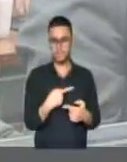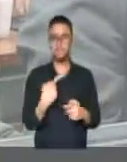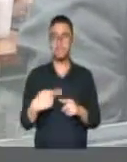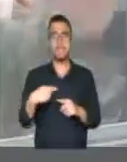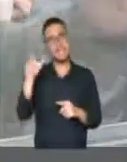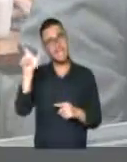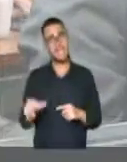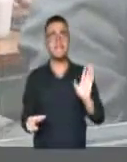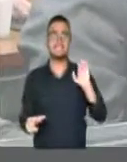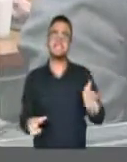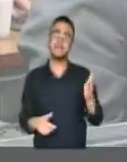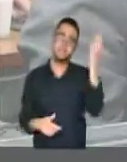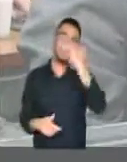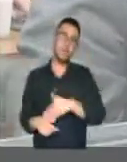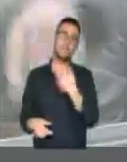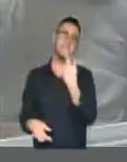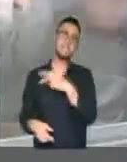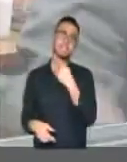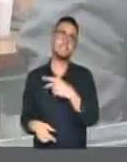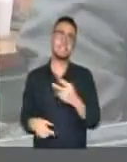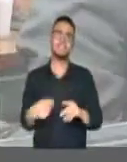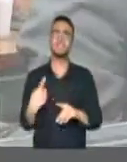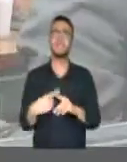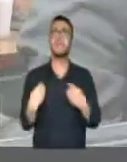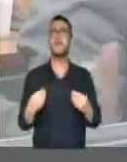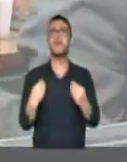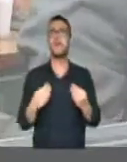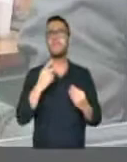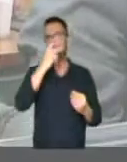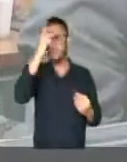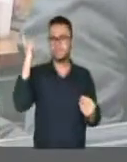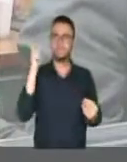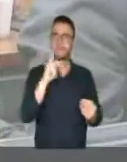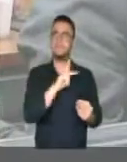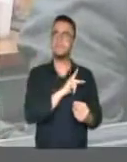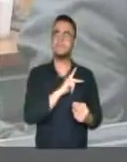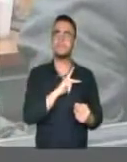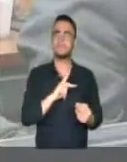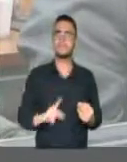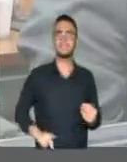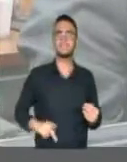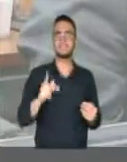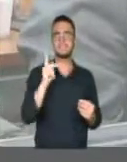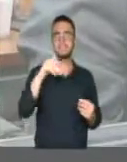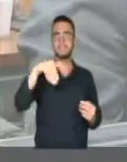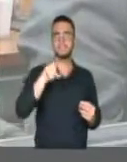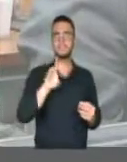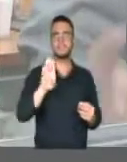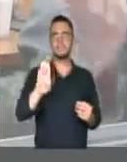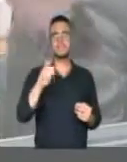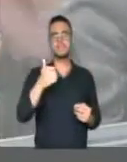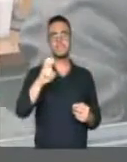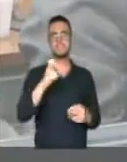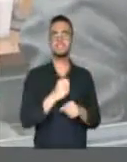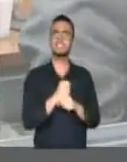mesmo, pelo seu histórico. Ninguém preside o PMDB por 15 anos impunemente.